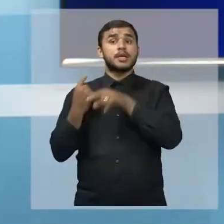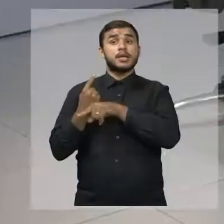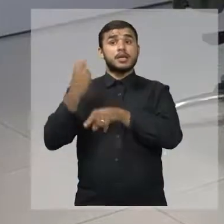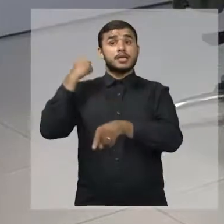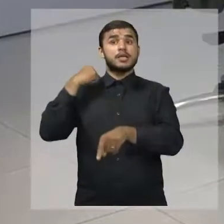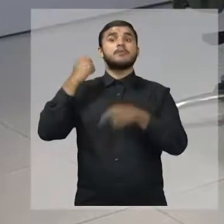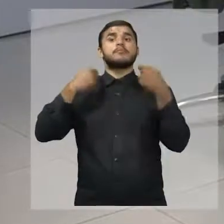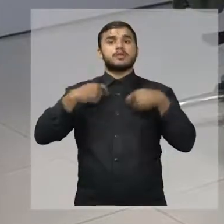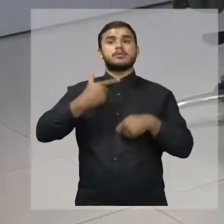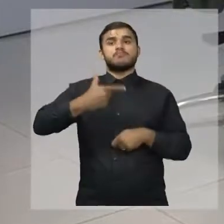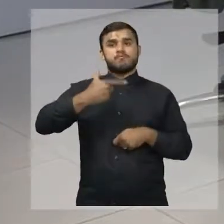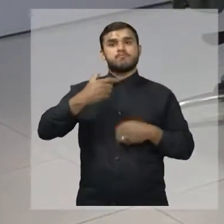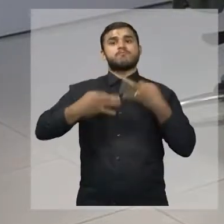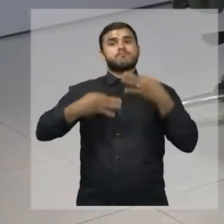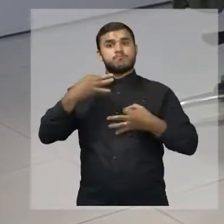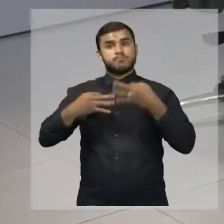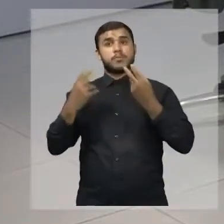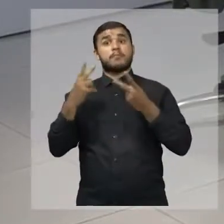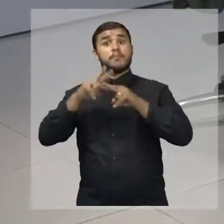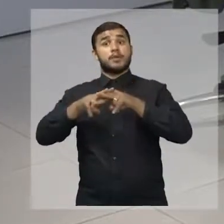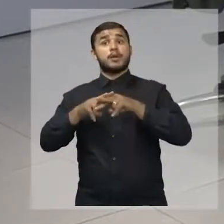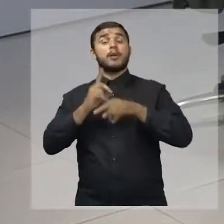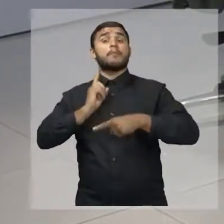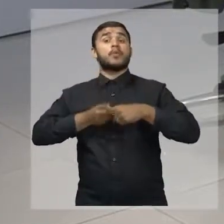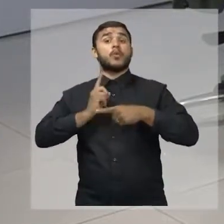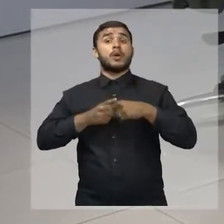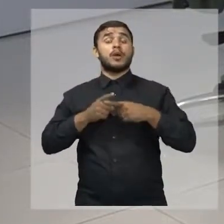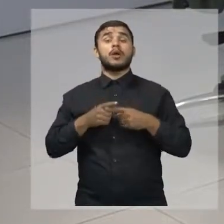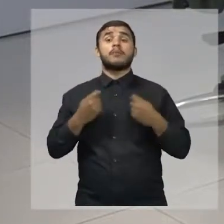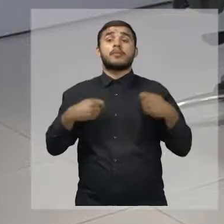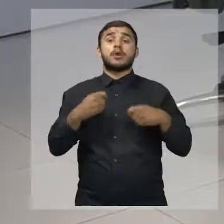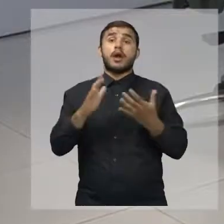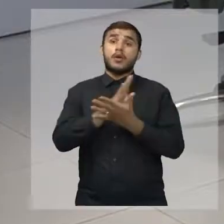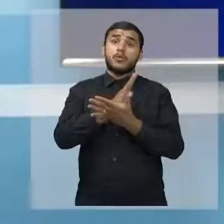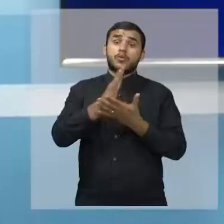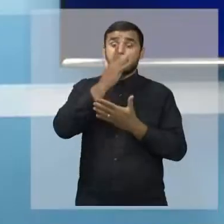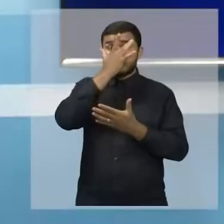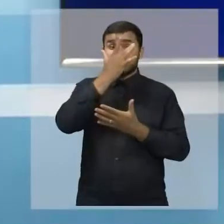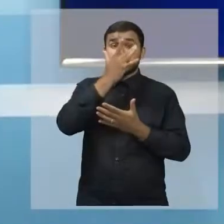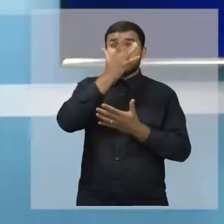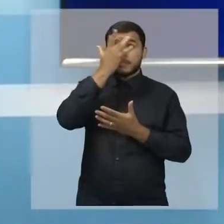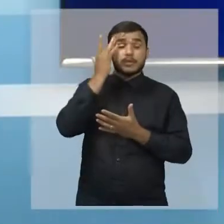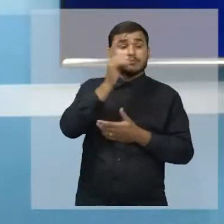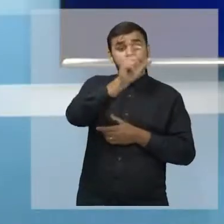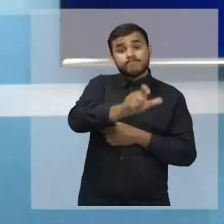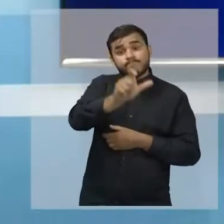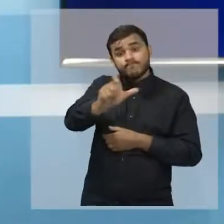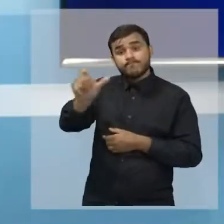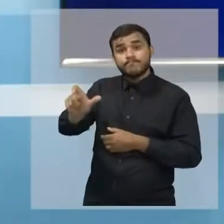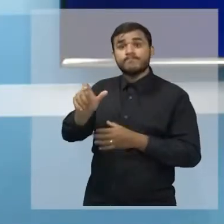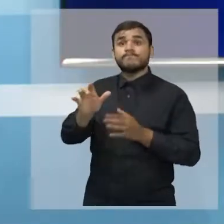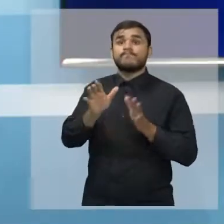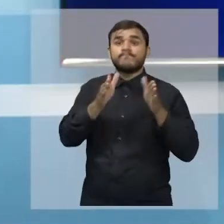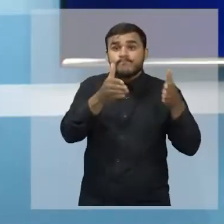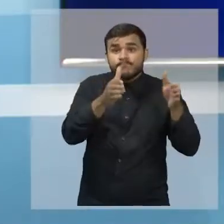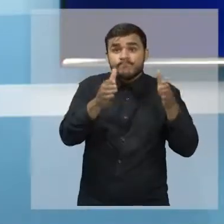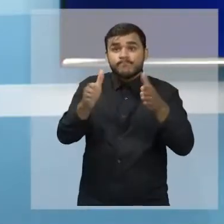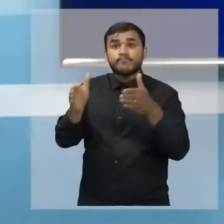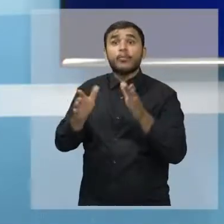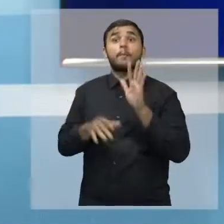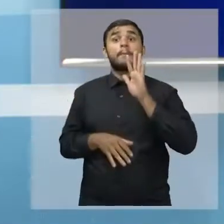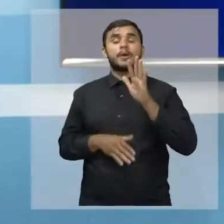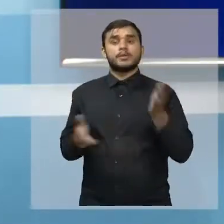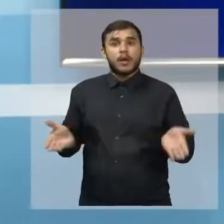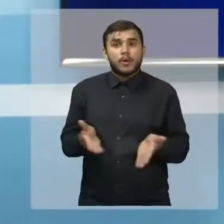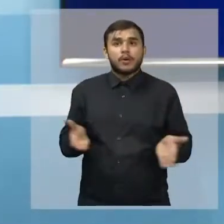segunda instância, porque era uma jurisprudência para casos específicos. Agora, no mérito, ela justifica, que em